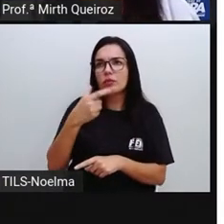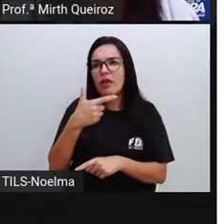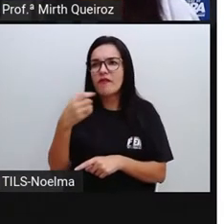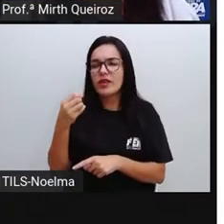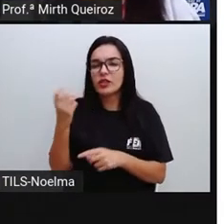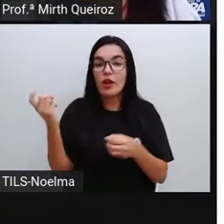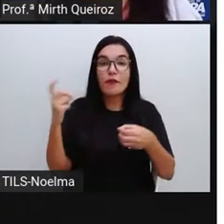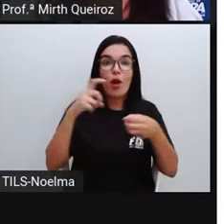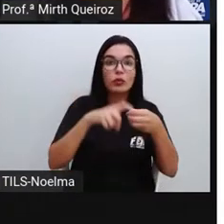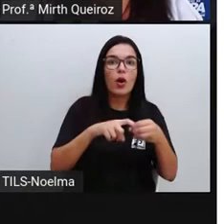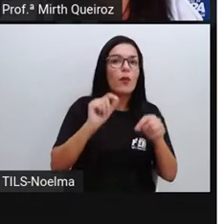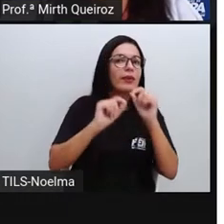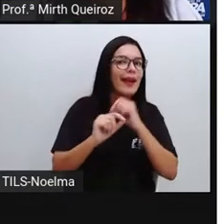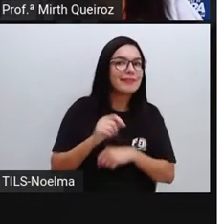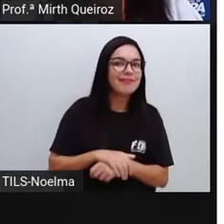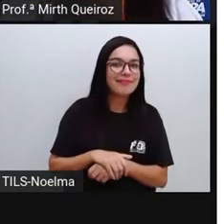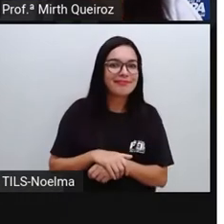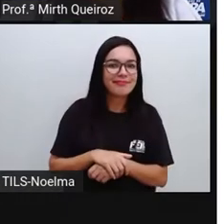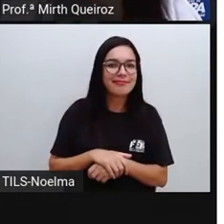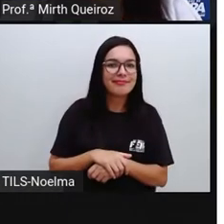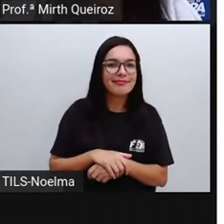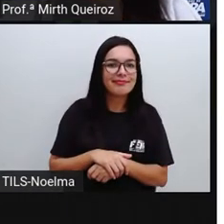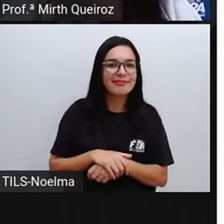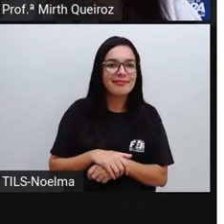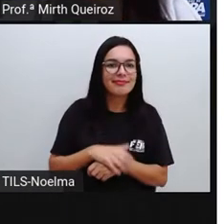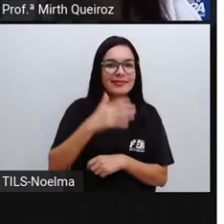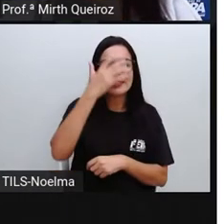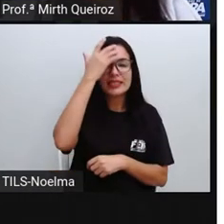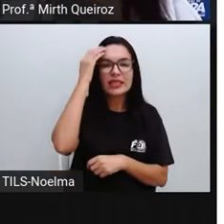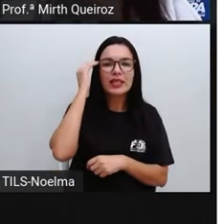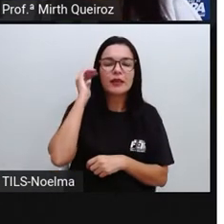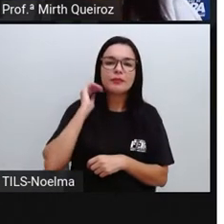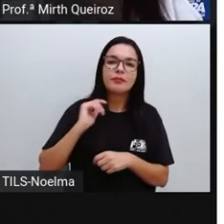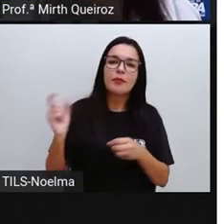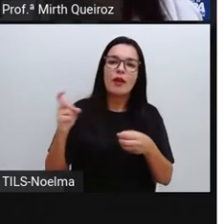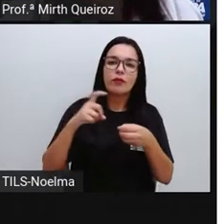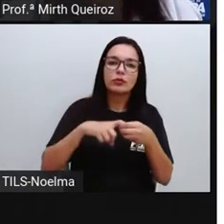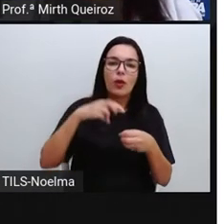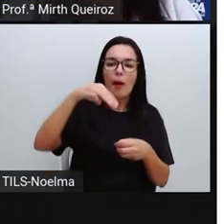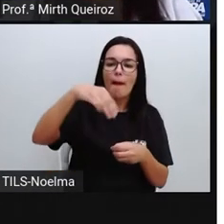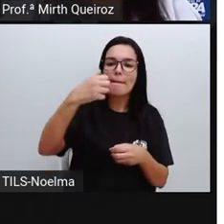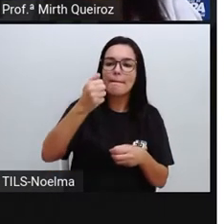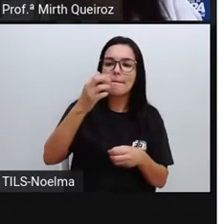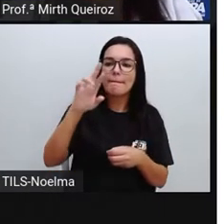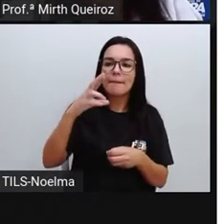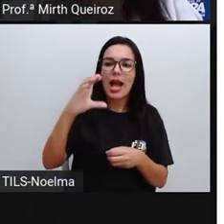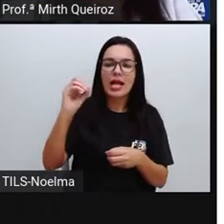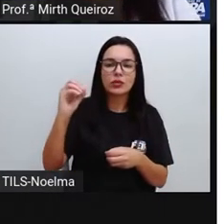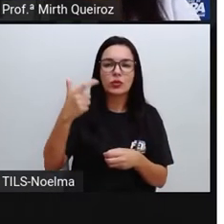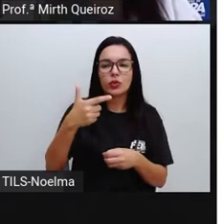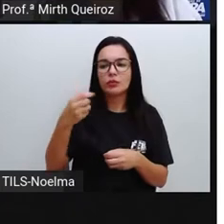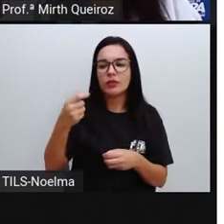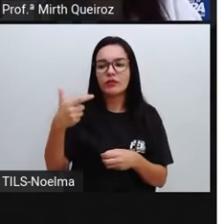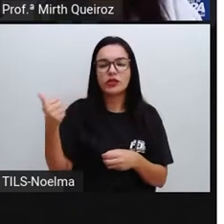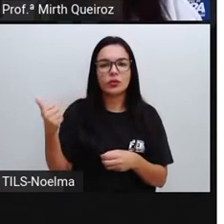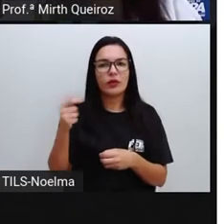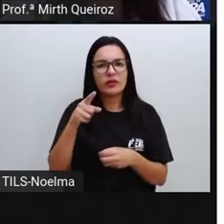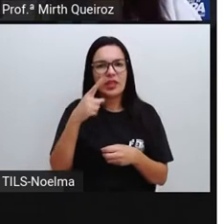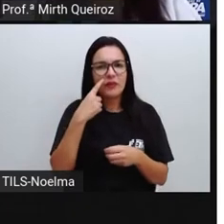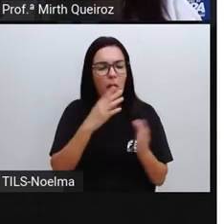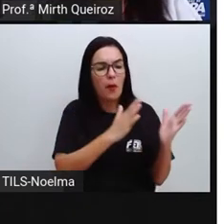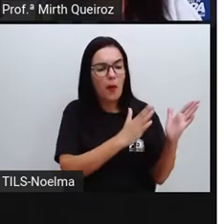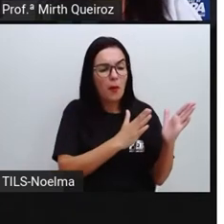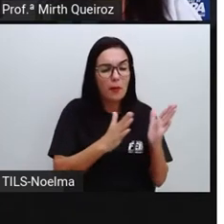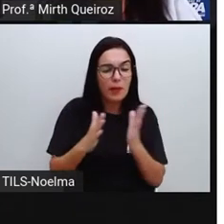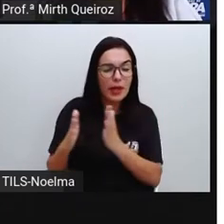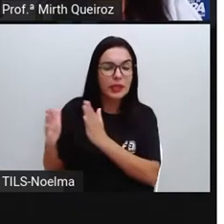ela retornou em março de 2021. Todo esse período que vocês ficaram sem a escola, quais